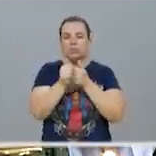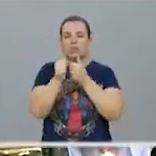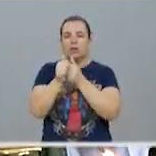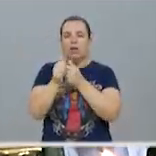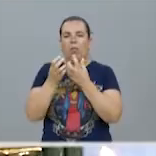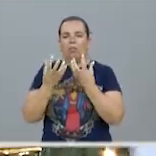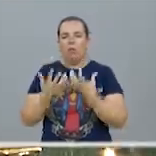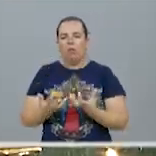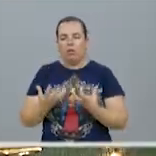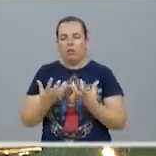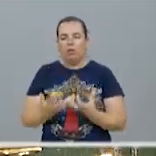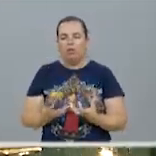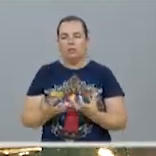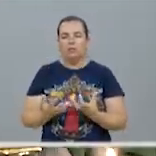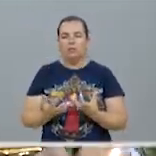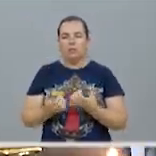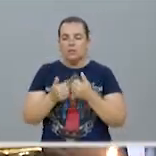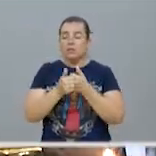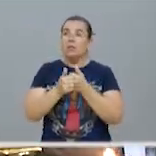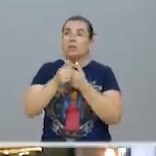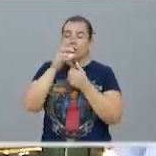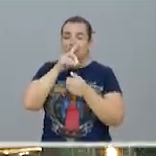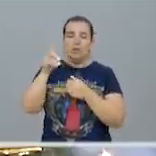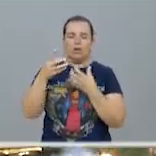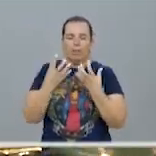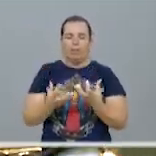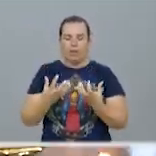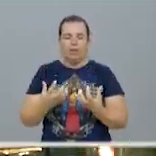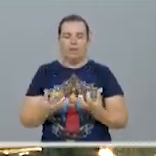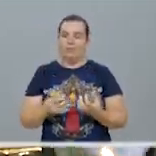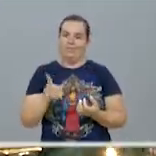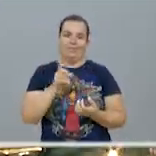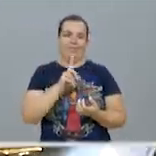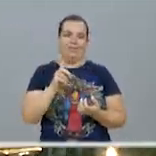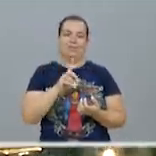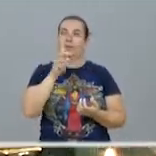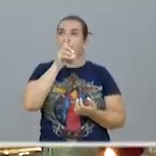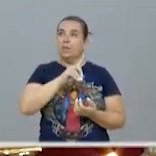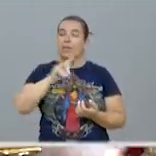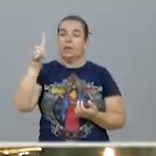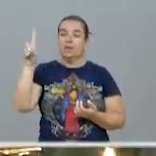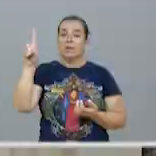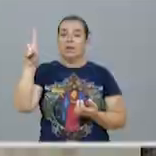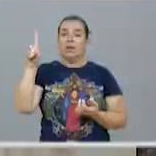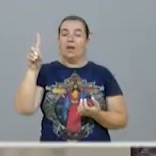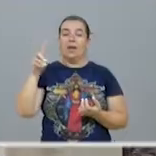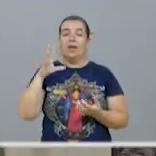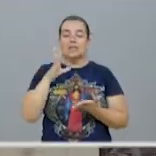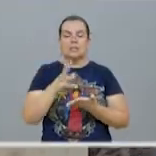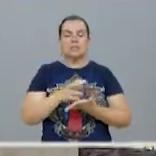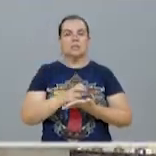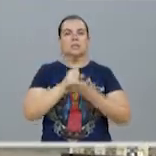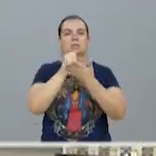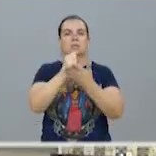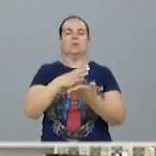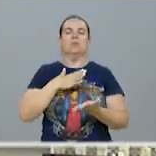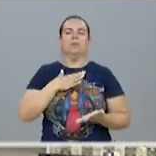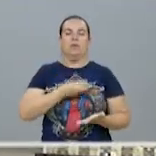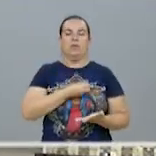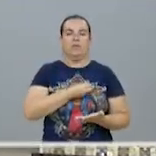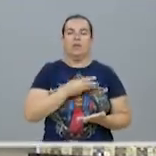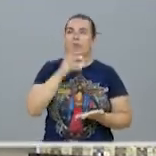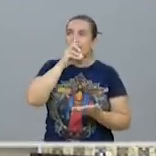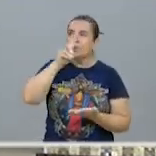peso, que Deus é um peso na minha vida. Não, Deus é a salvação da minha vida.